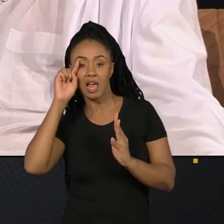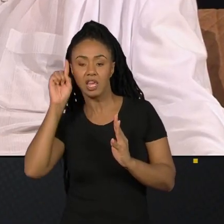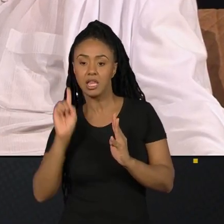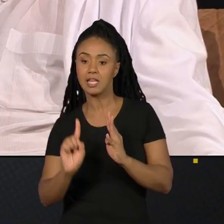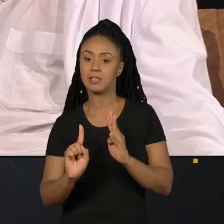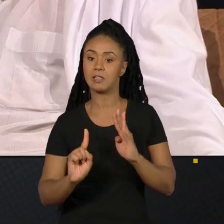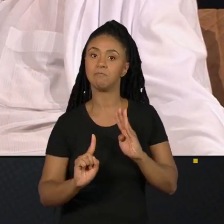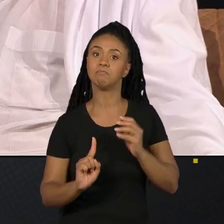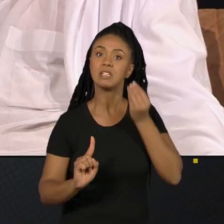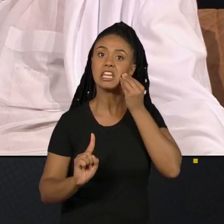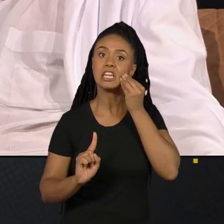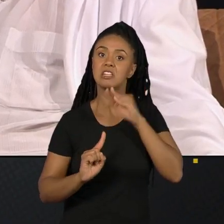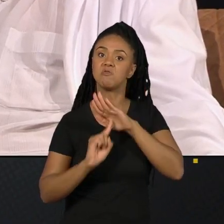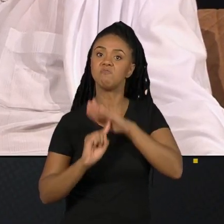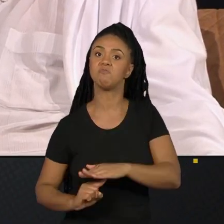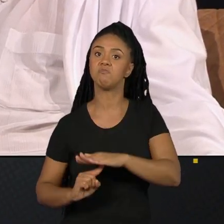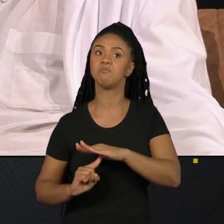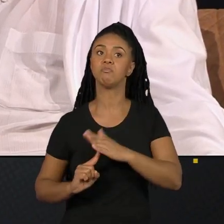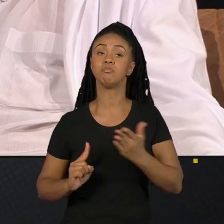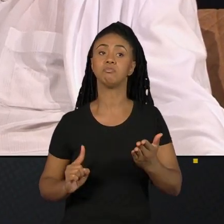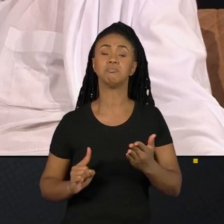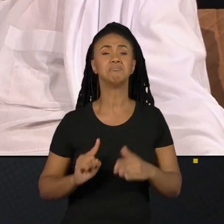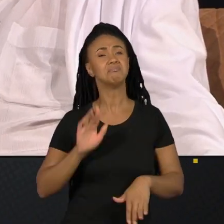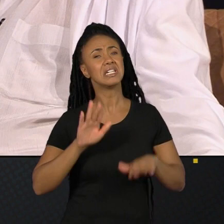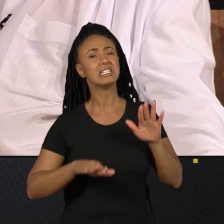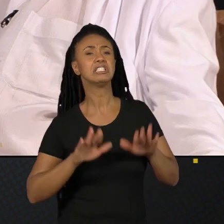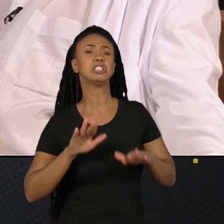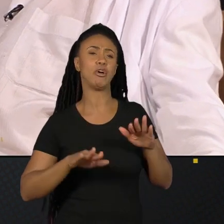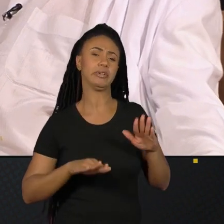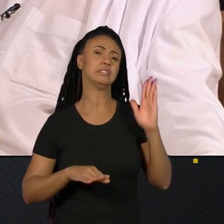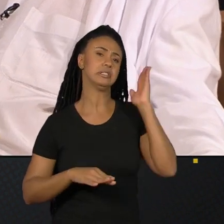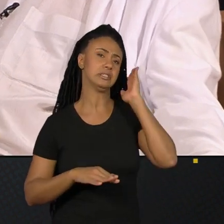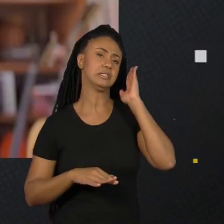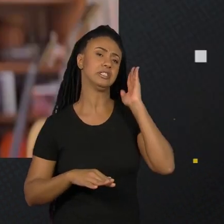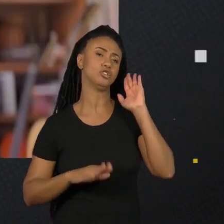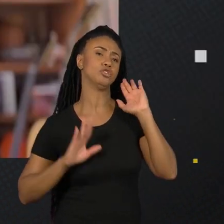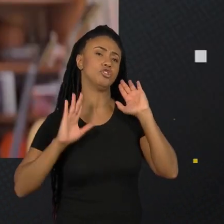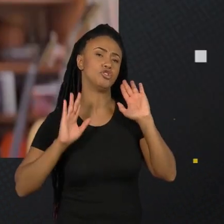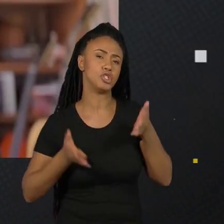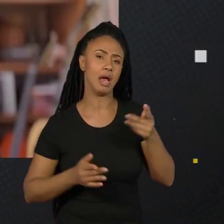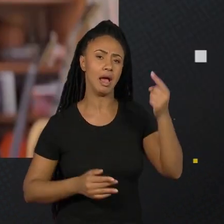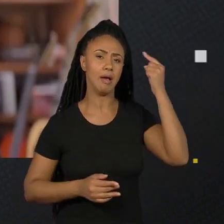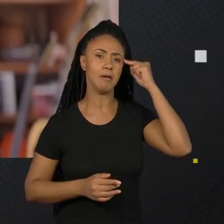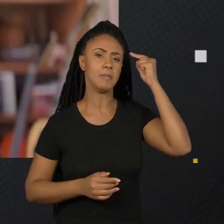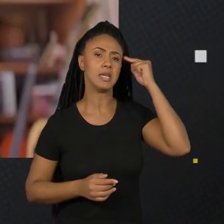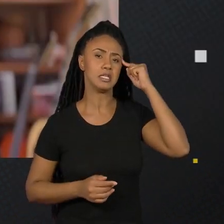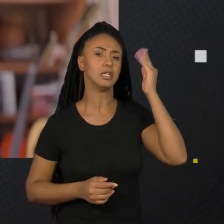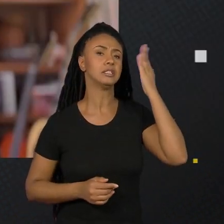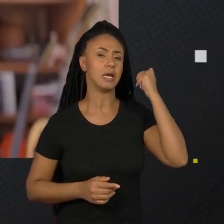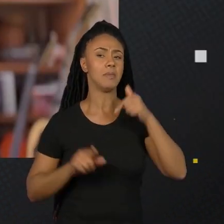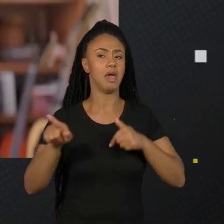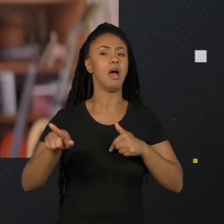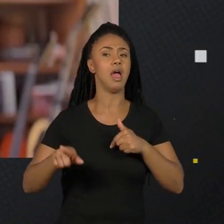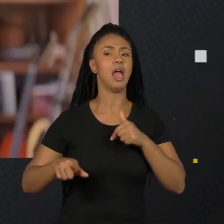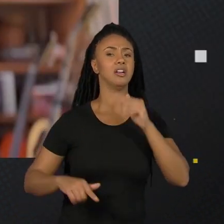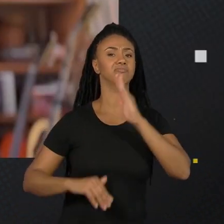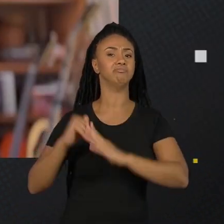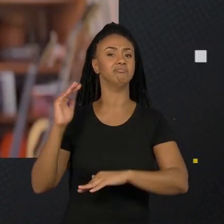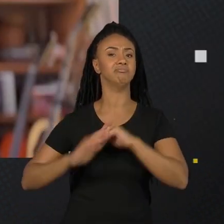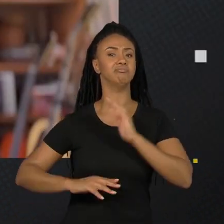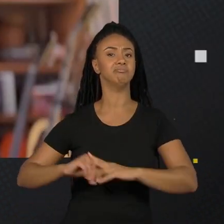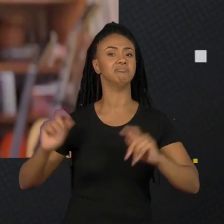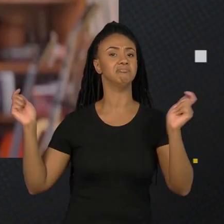baixo, não vislumbrando, ou talvez até vislumbrando mesmo, o tamanho do talento,